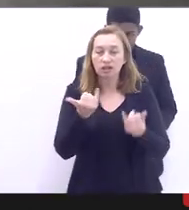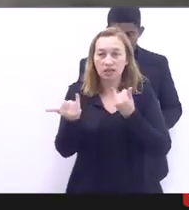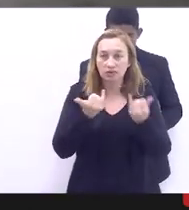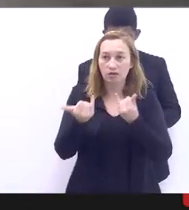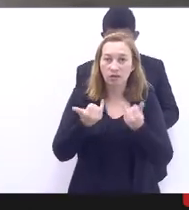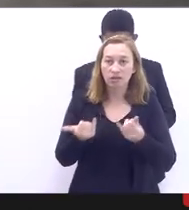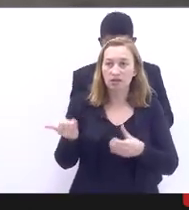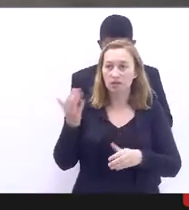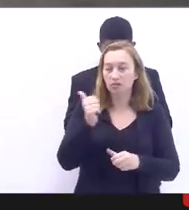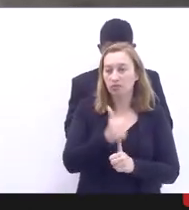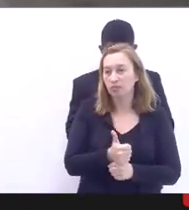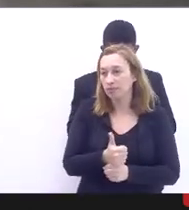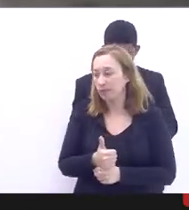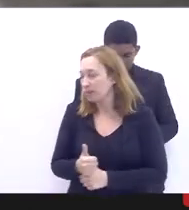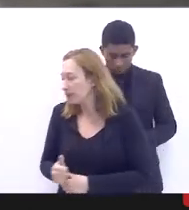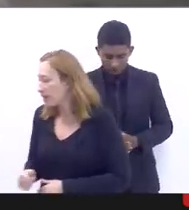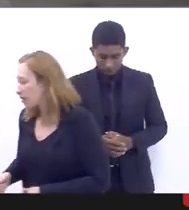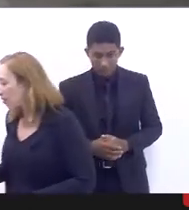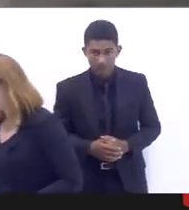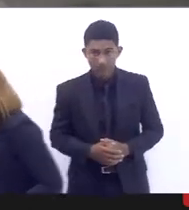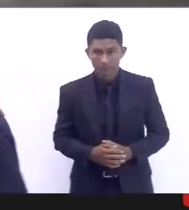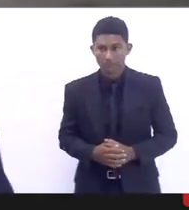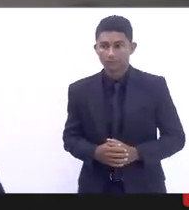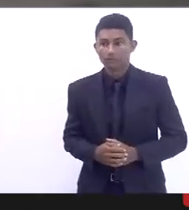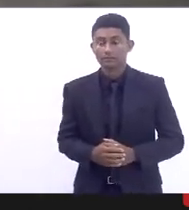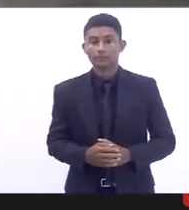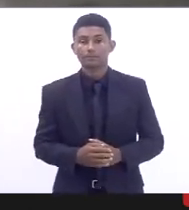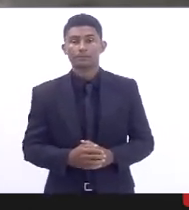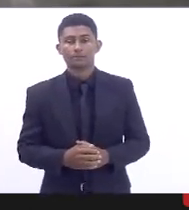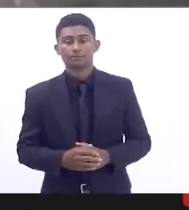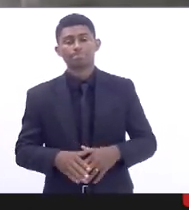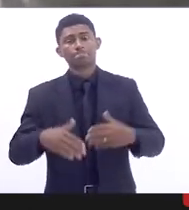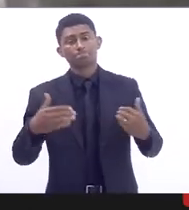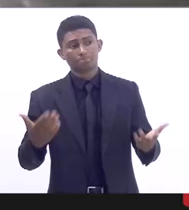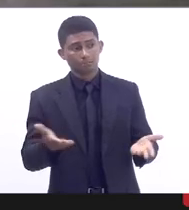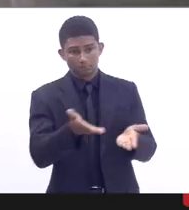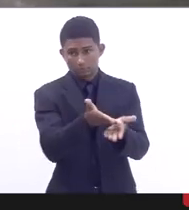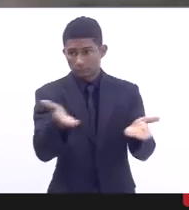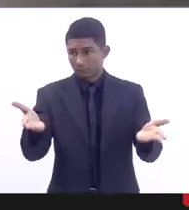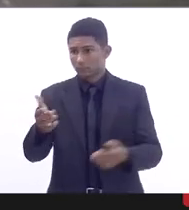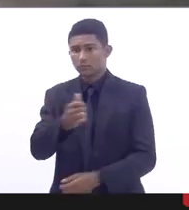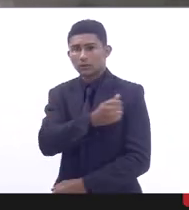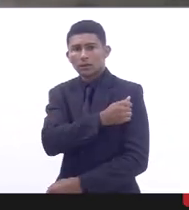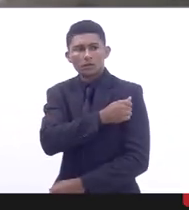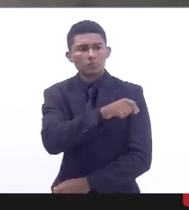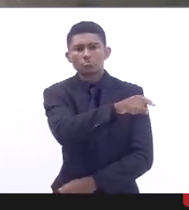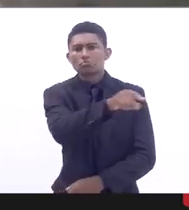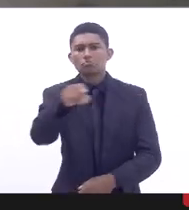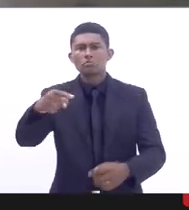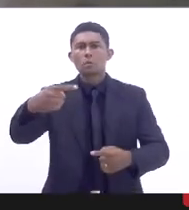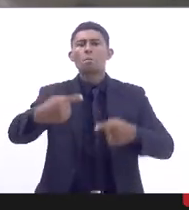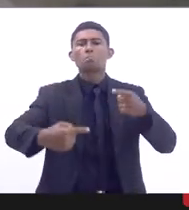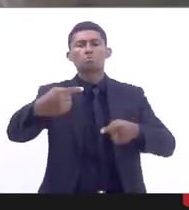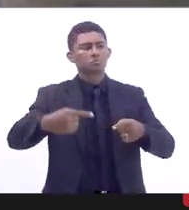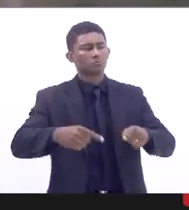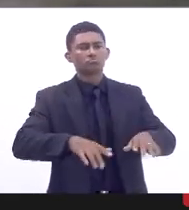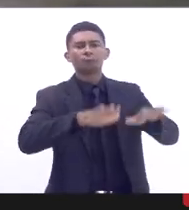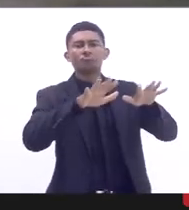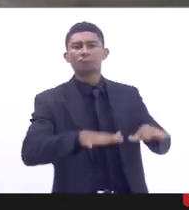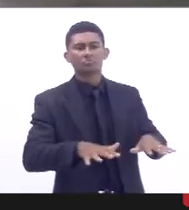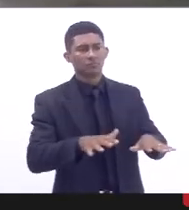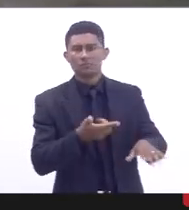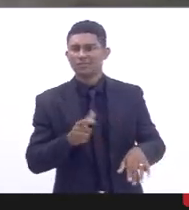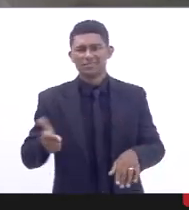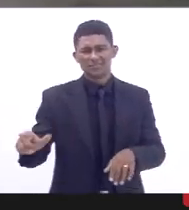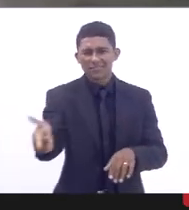assim como a lista de cidades que foram aprovados e entre os estudantes especificamente não tem nenhuma política de permanência a gente não